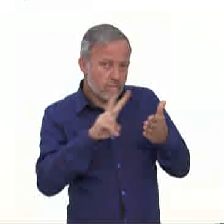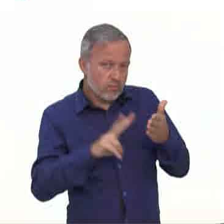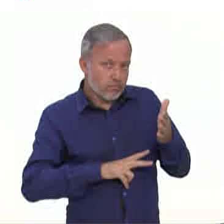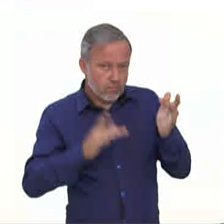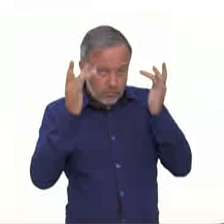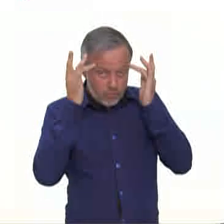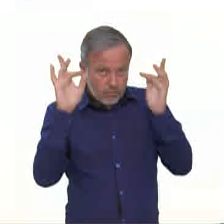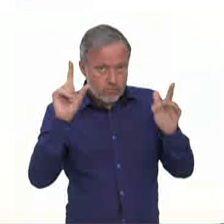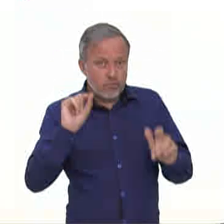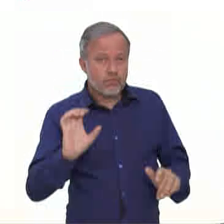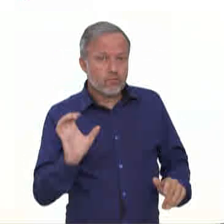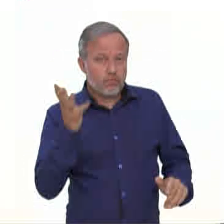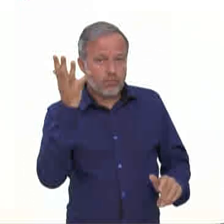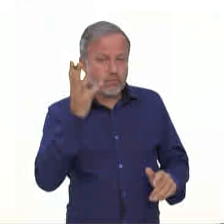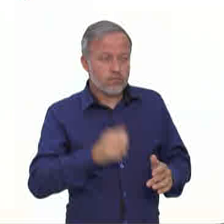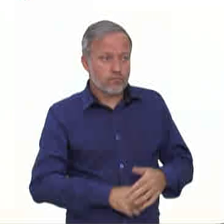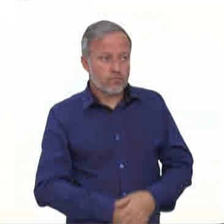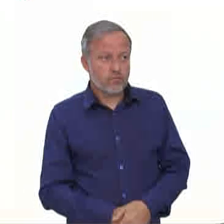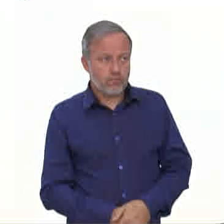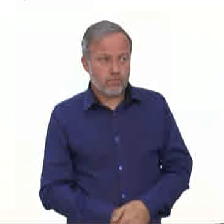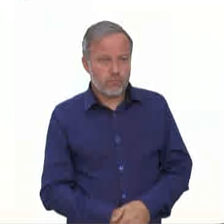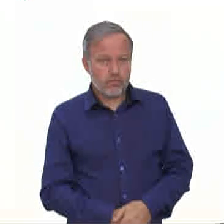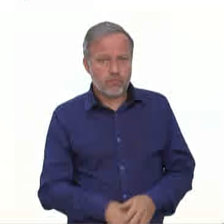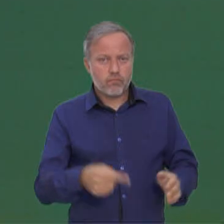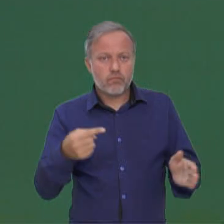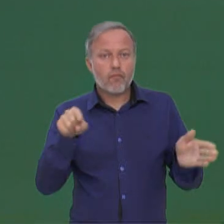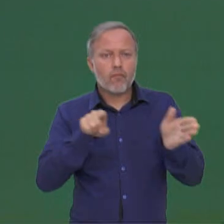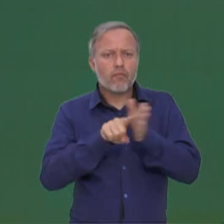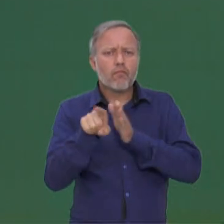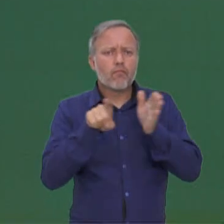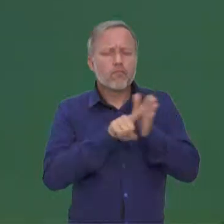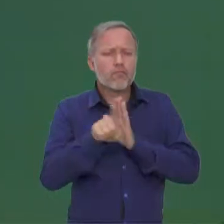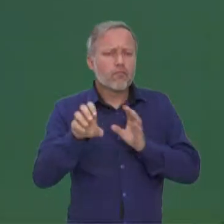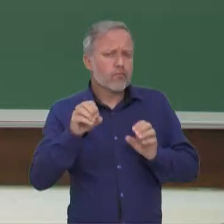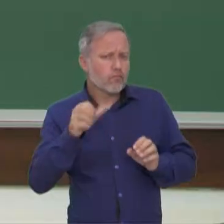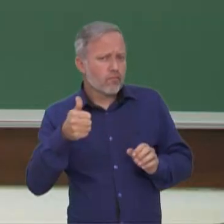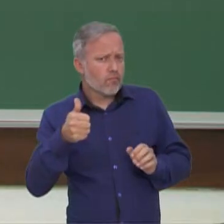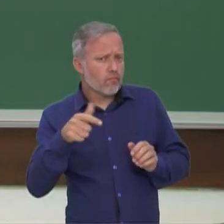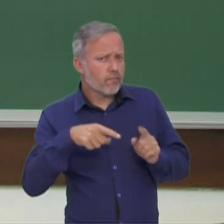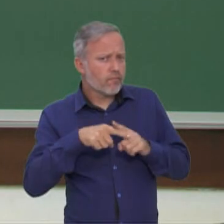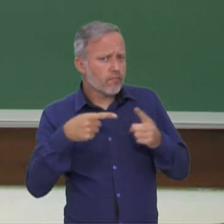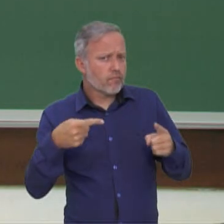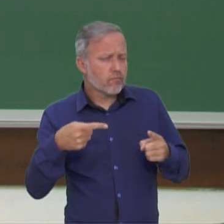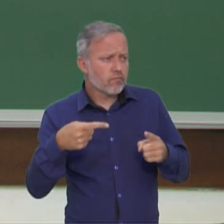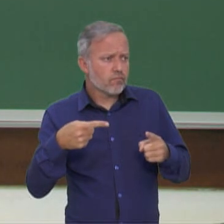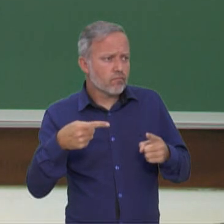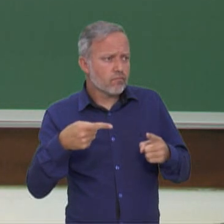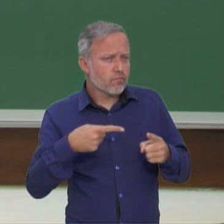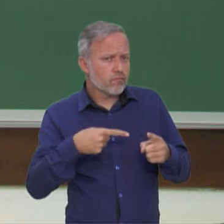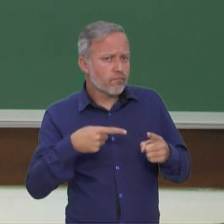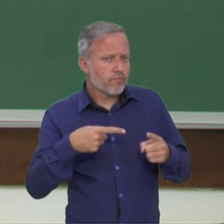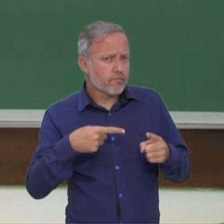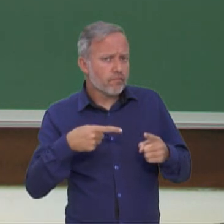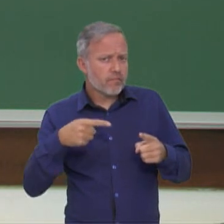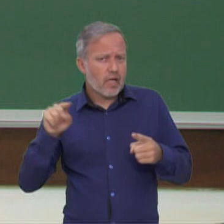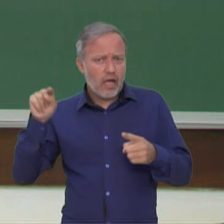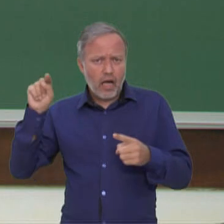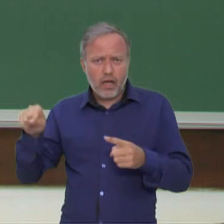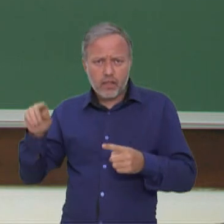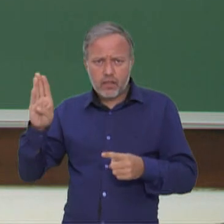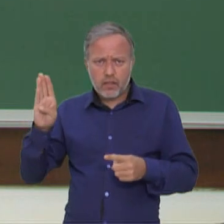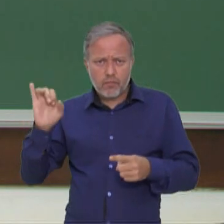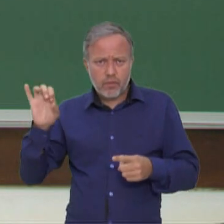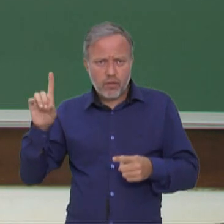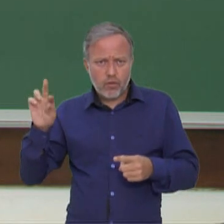saberia de fato o que ocorreu. Vocês podem estar se perguntando, tudo bem, professora, mas na biografia também